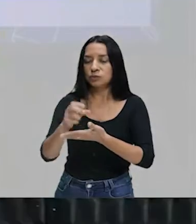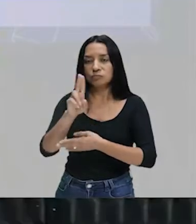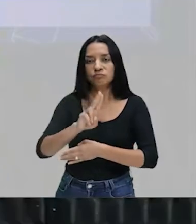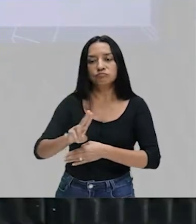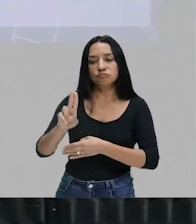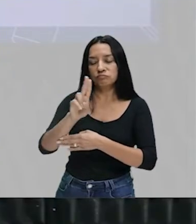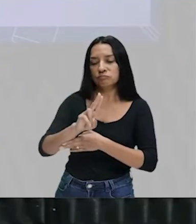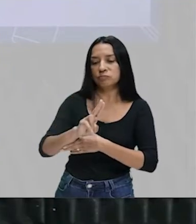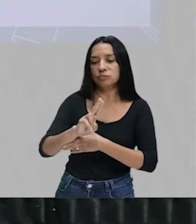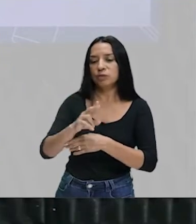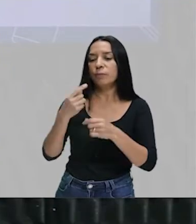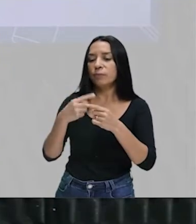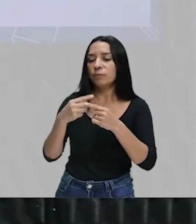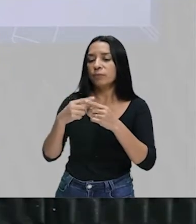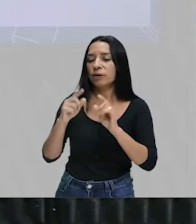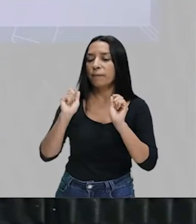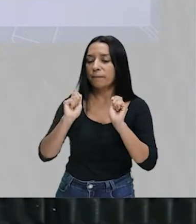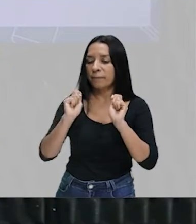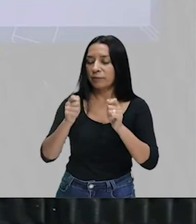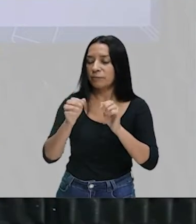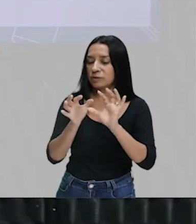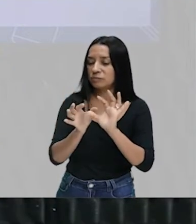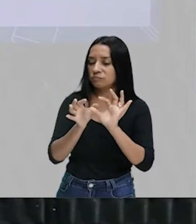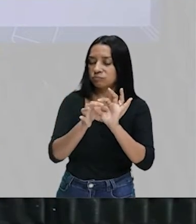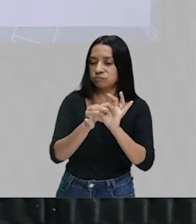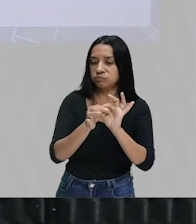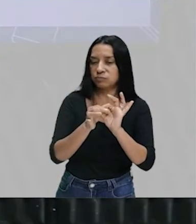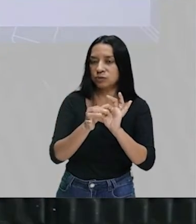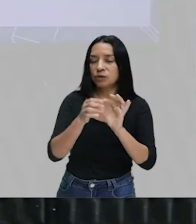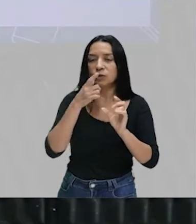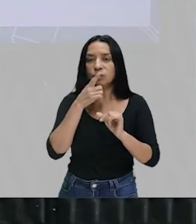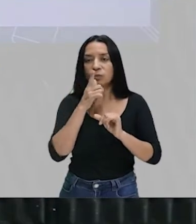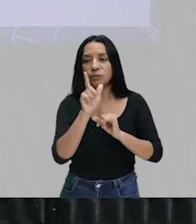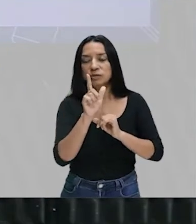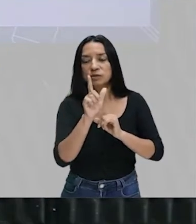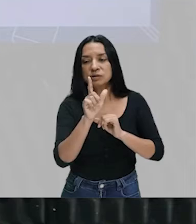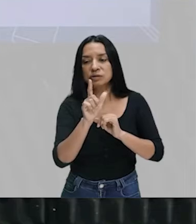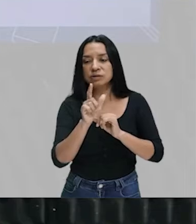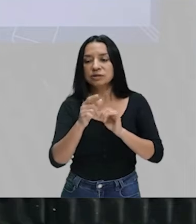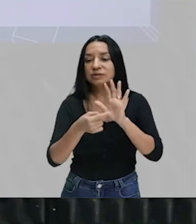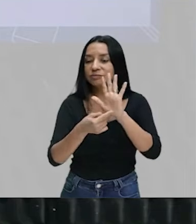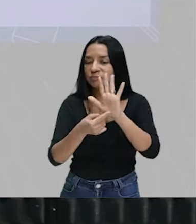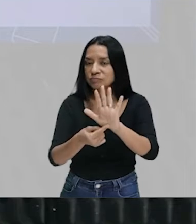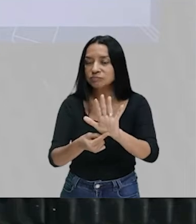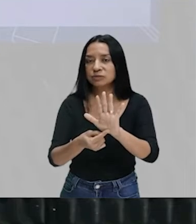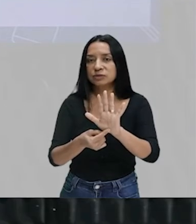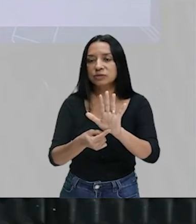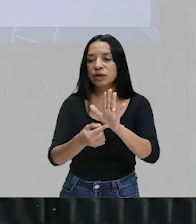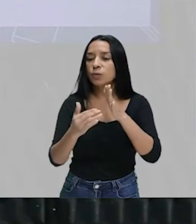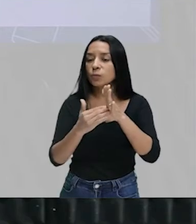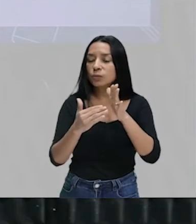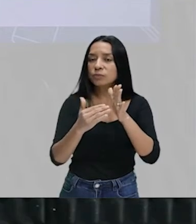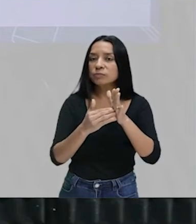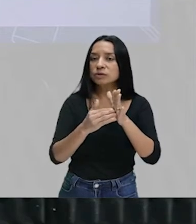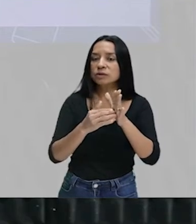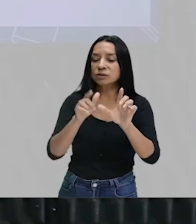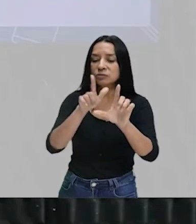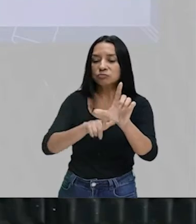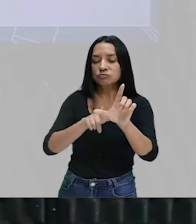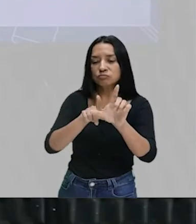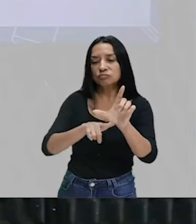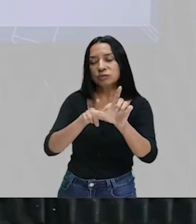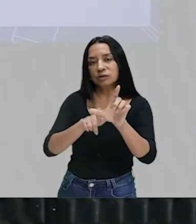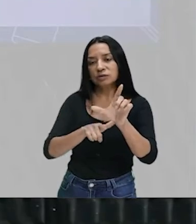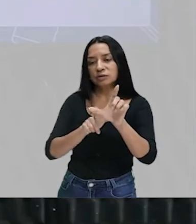úteis porque elas permitem que você consiga se expressar com um limite de caracteres ou mesmo